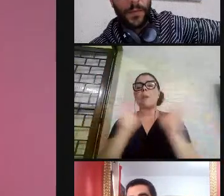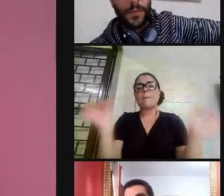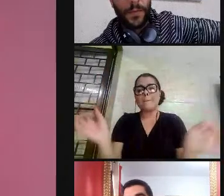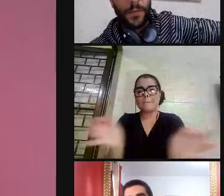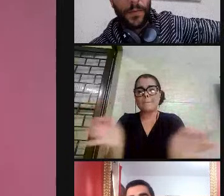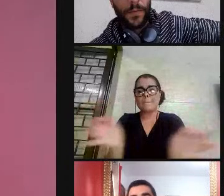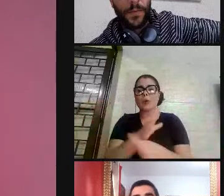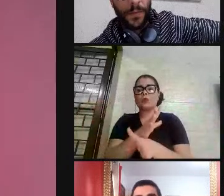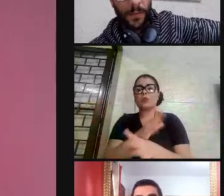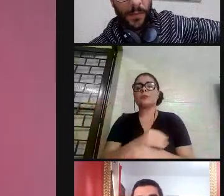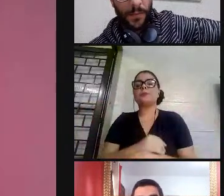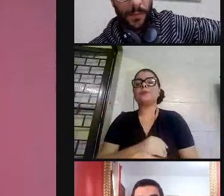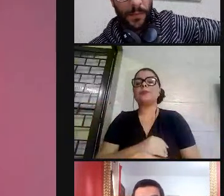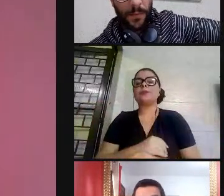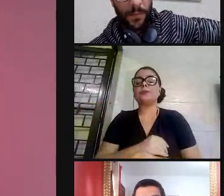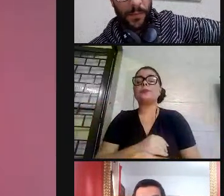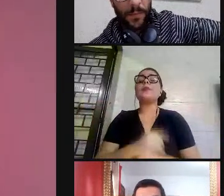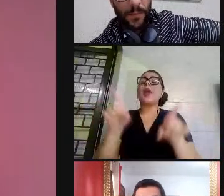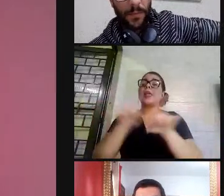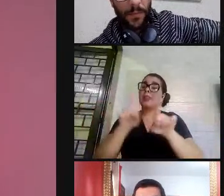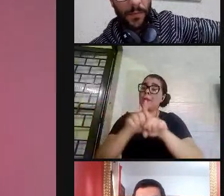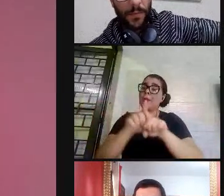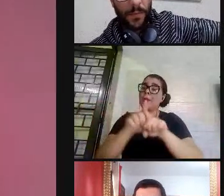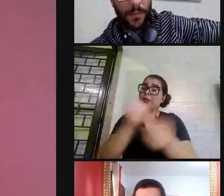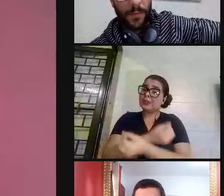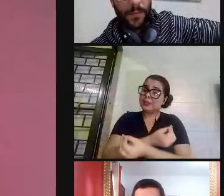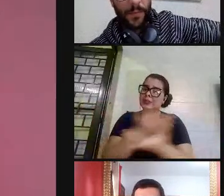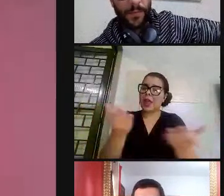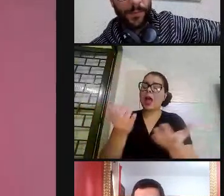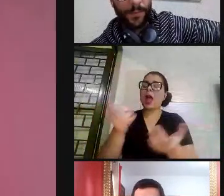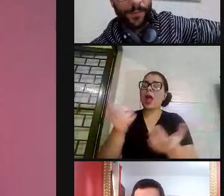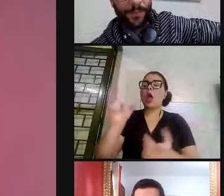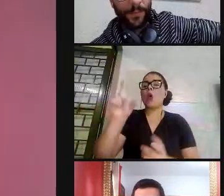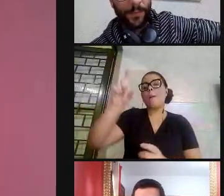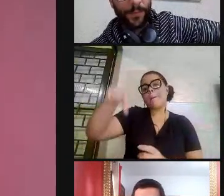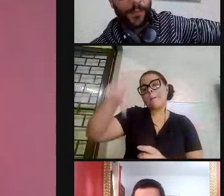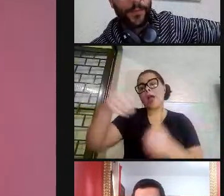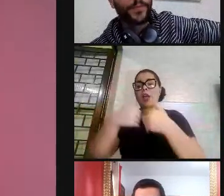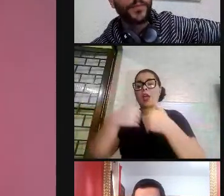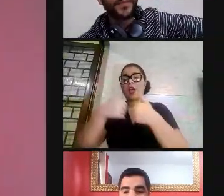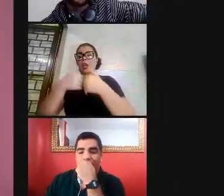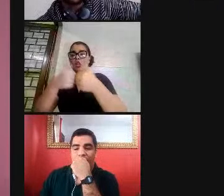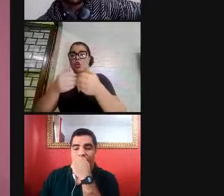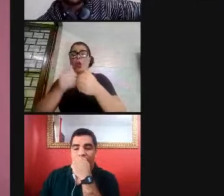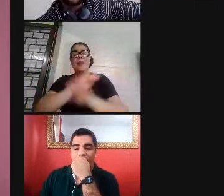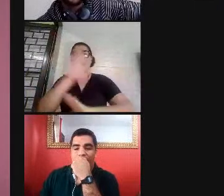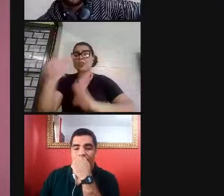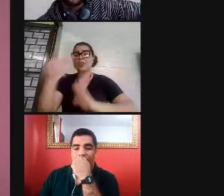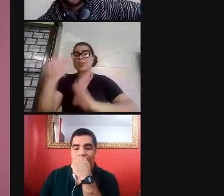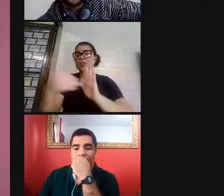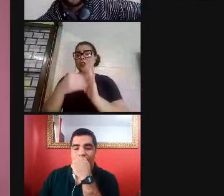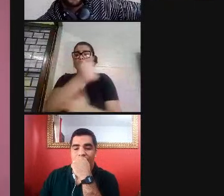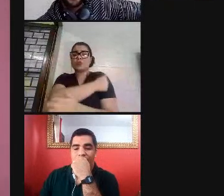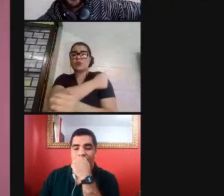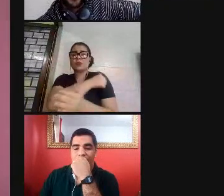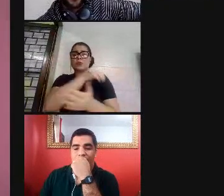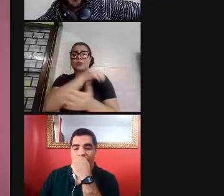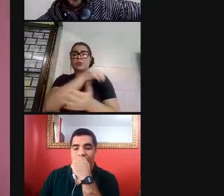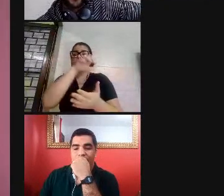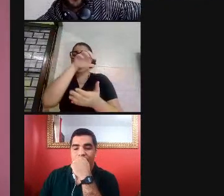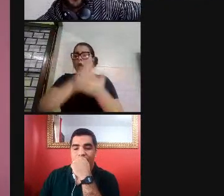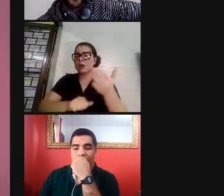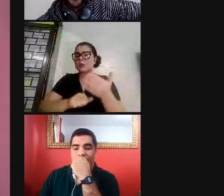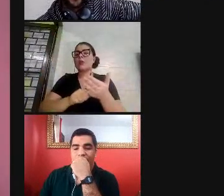Ela fornece o passe estudantil para todos os alunos matriculados, de forma a não